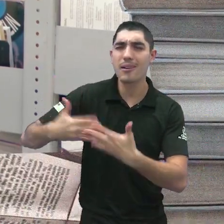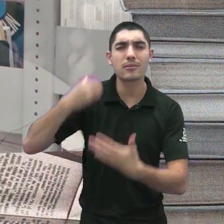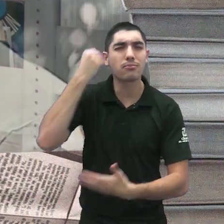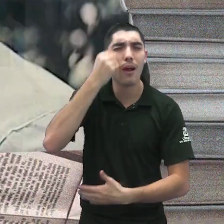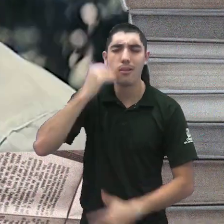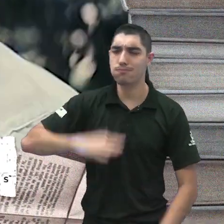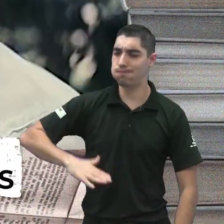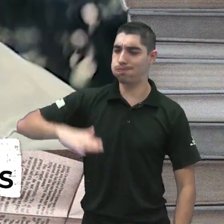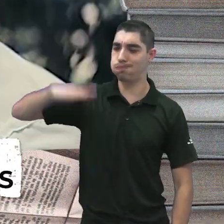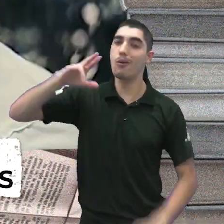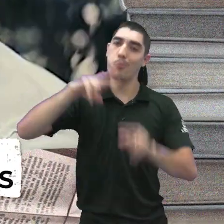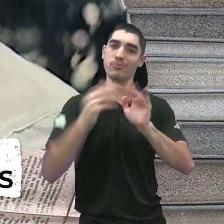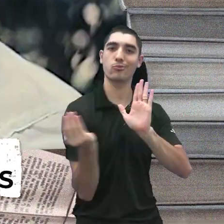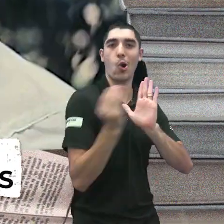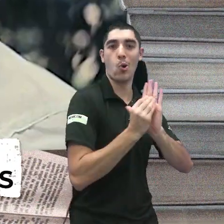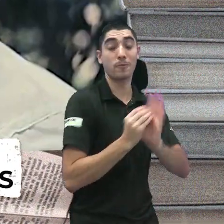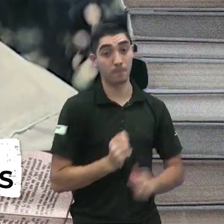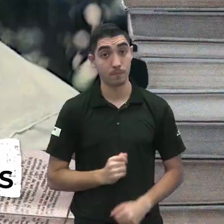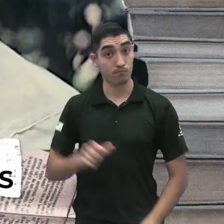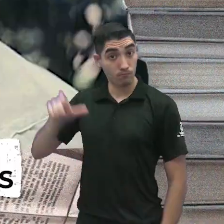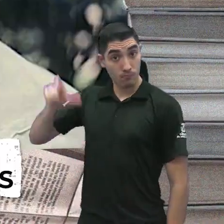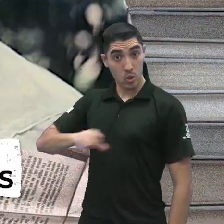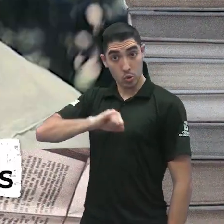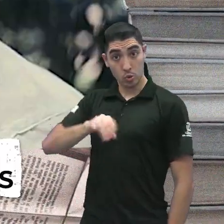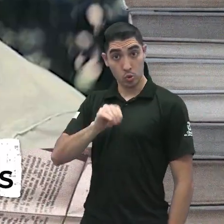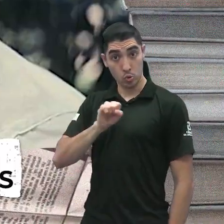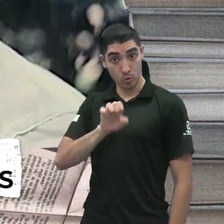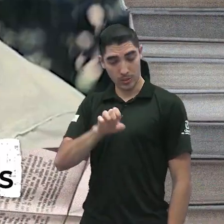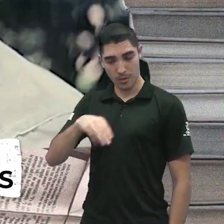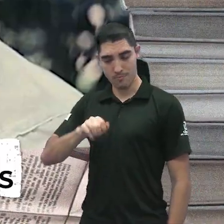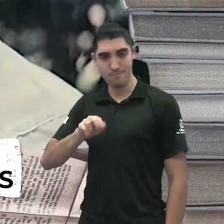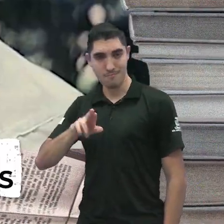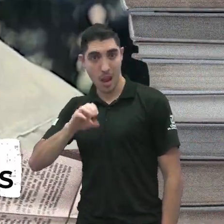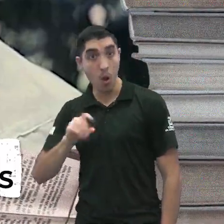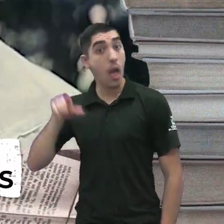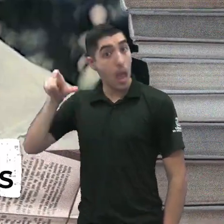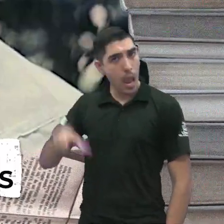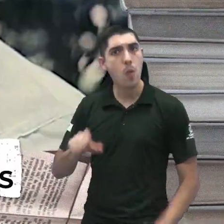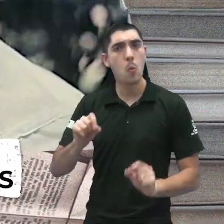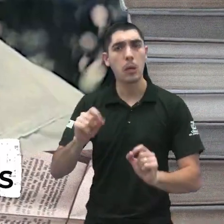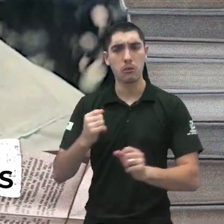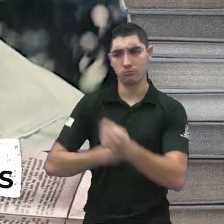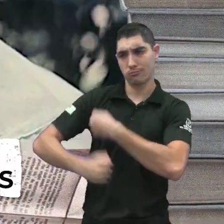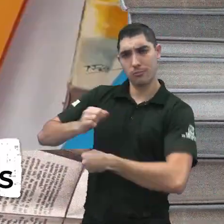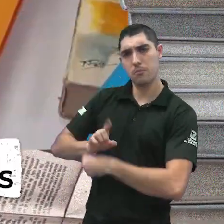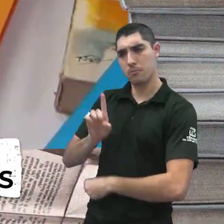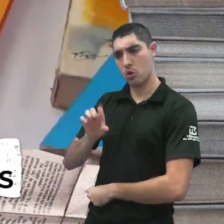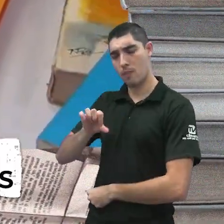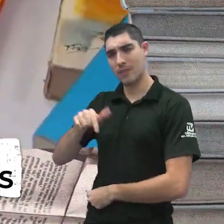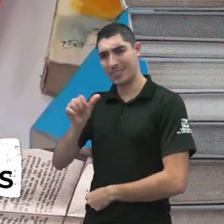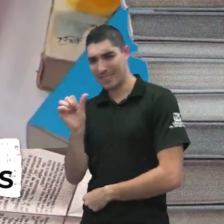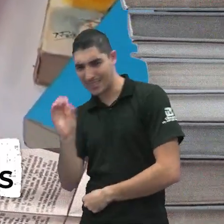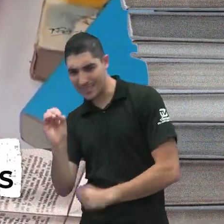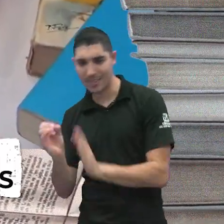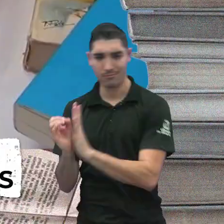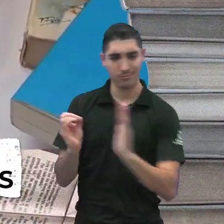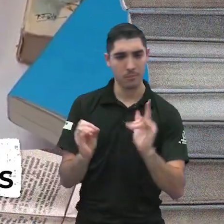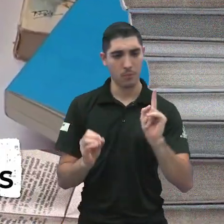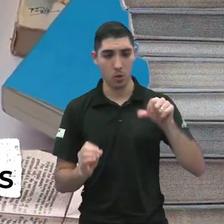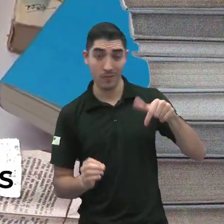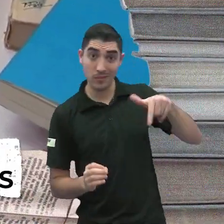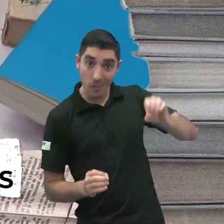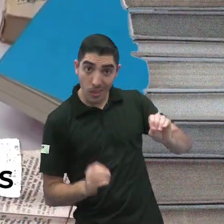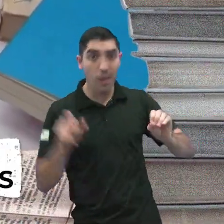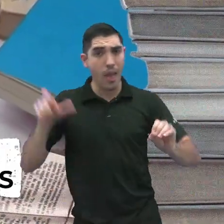dele. José Mauro de Vasconcelos foi um grande sucesso de público nos anos 60 e 70. Sua obra teve papel importante